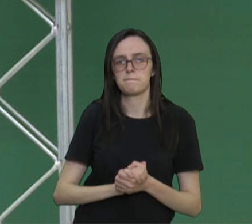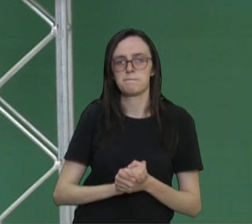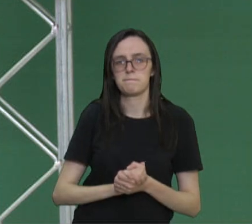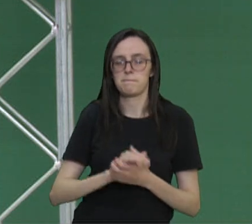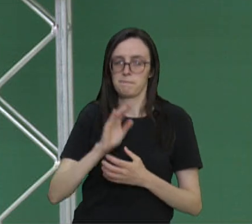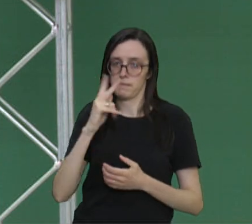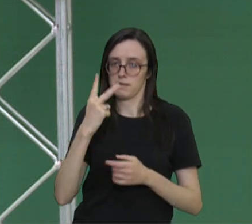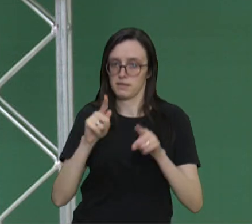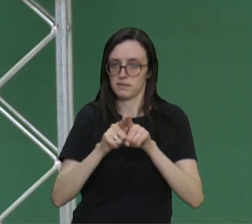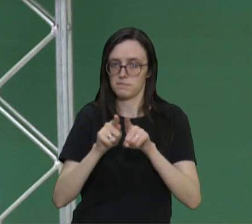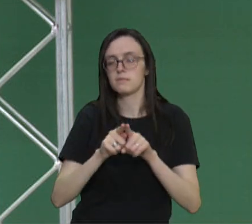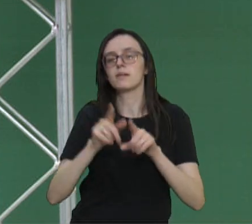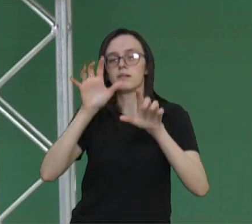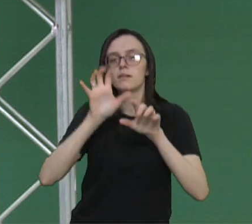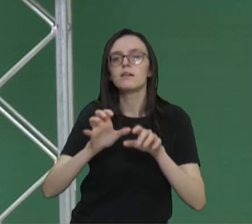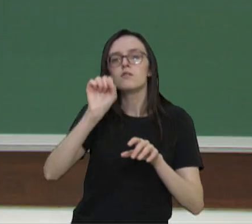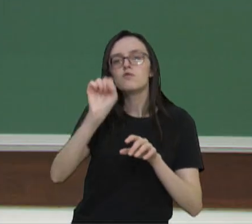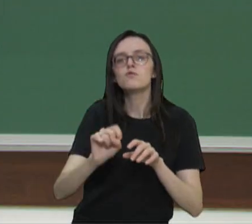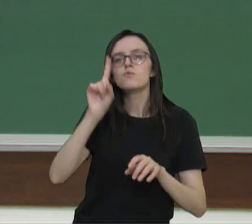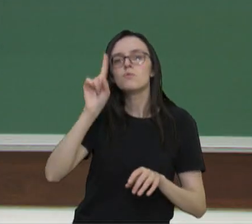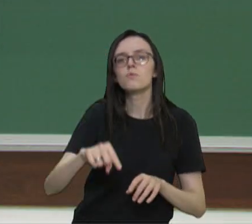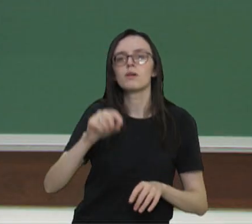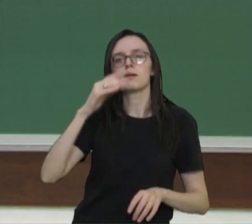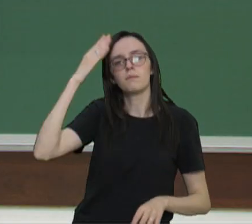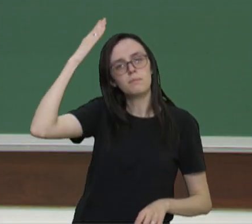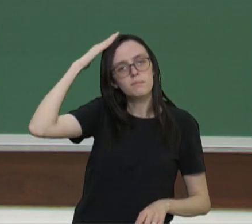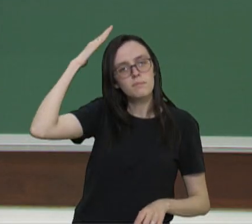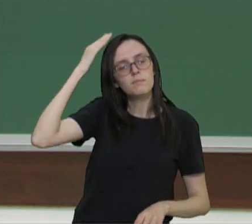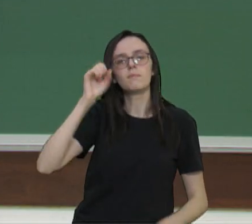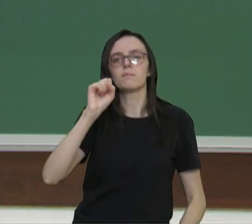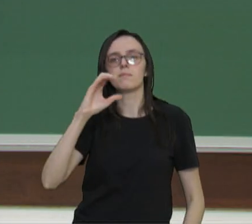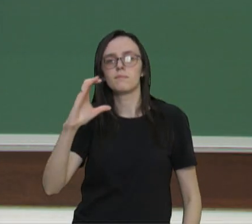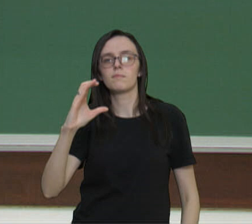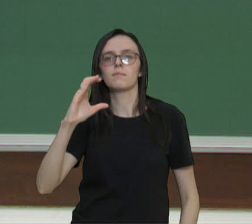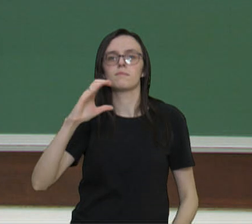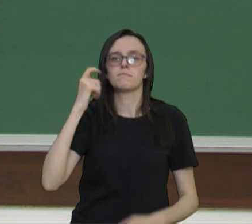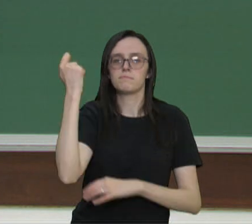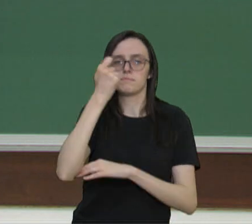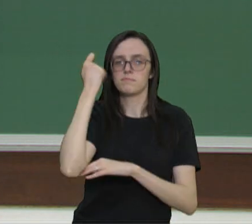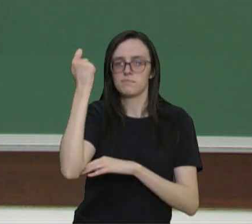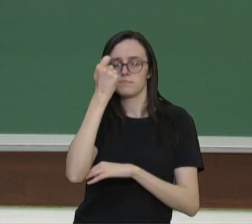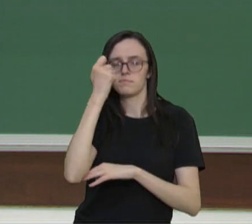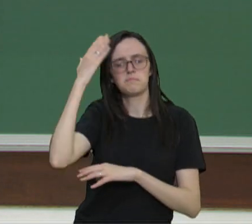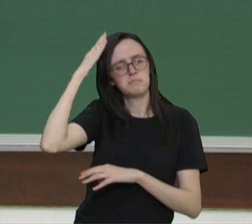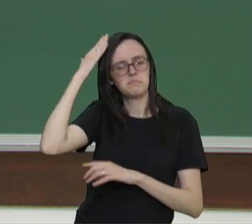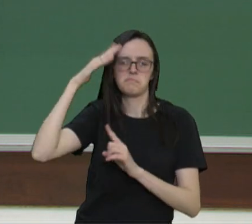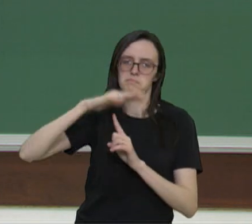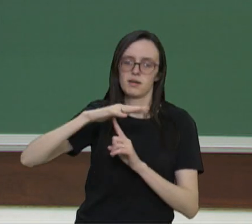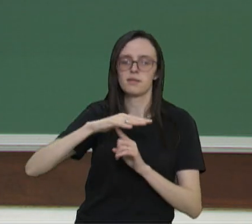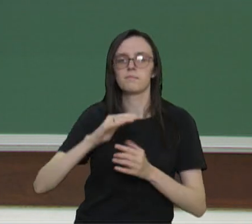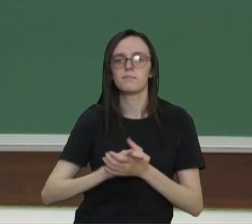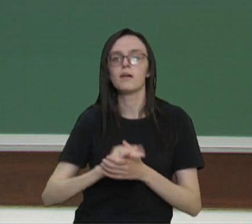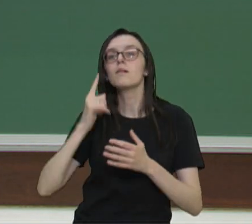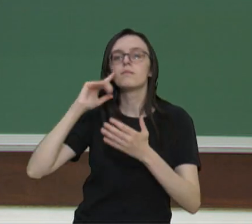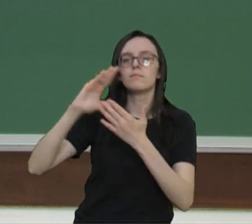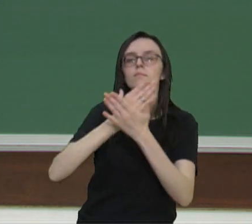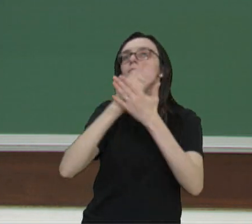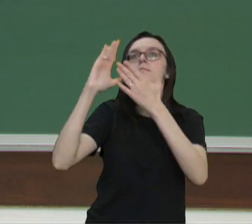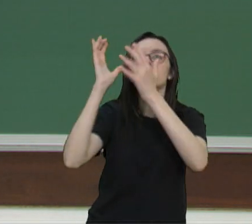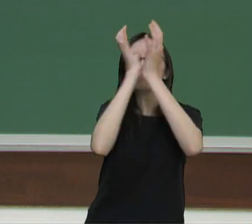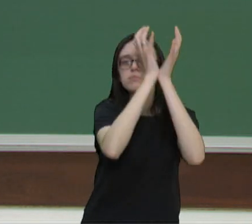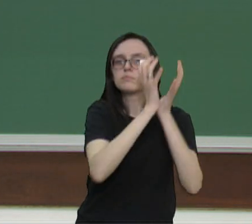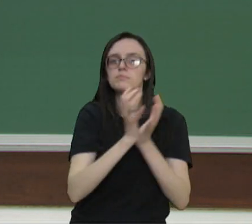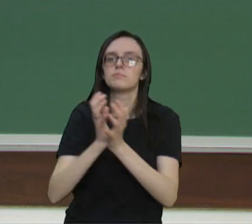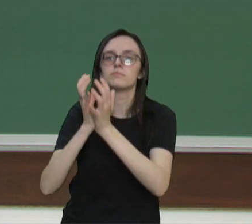Catarina e Rio Grande do Sul. Percebam que essa divisão, ela obedece às divisões